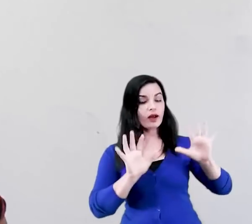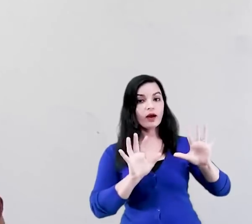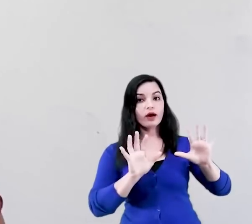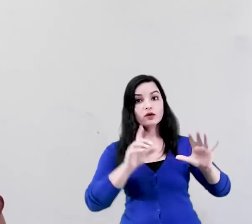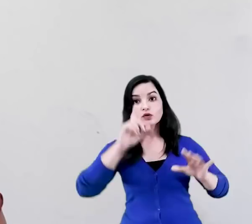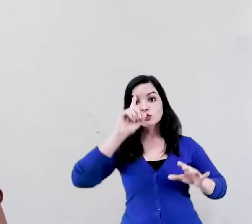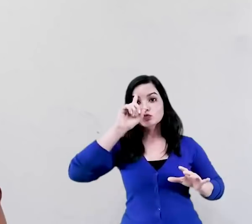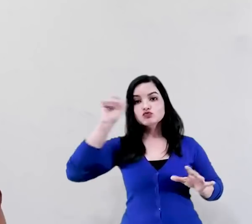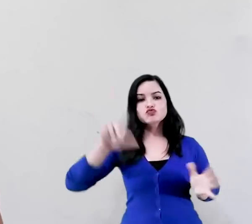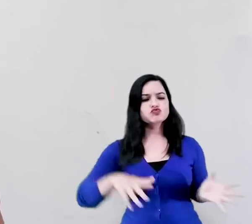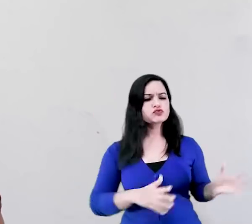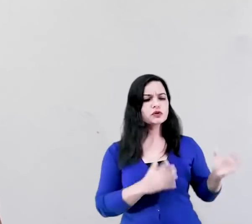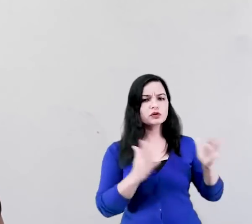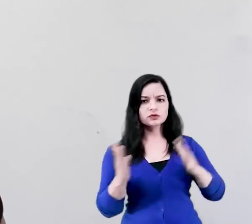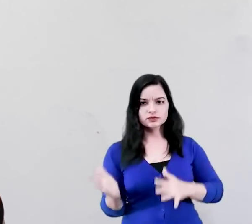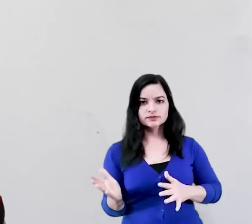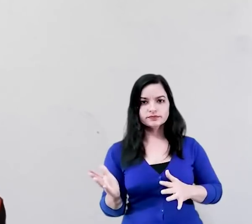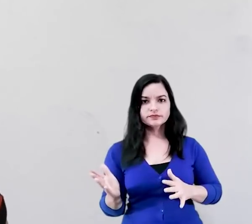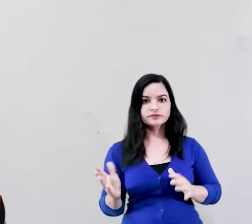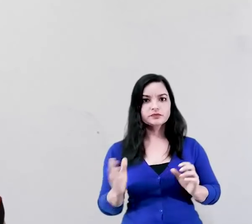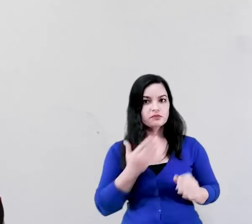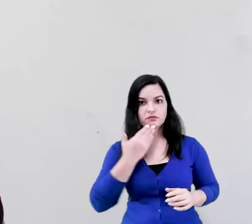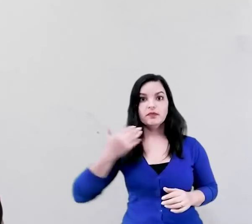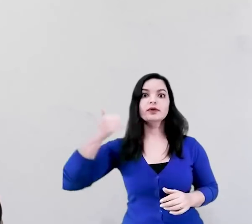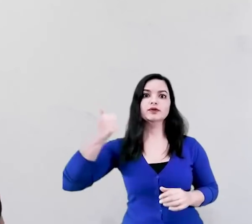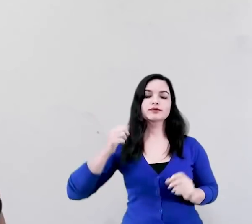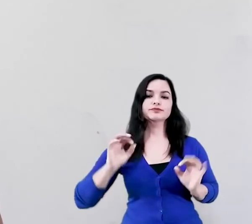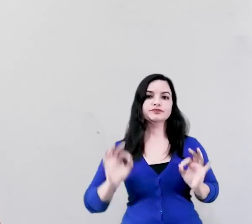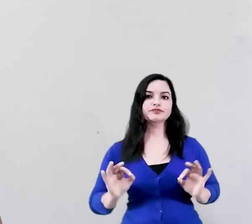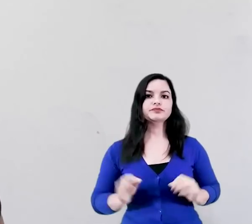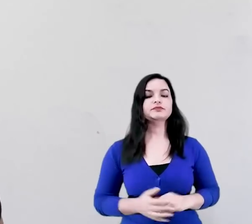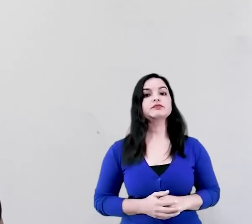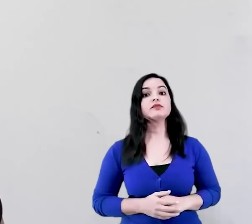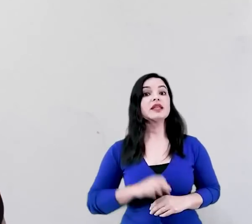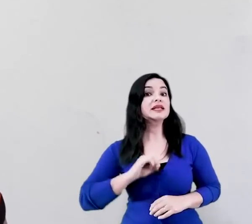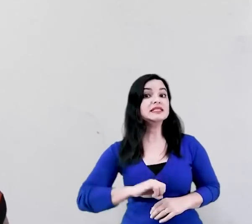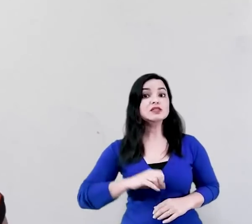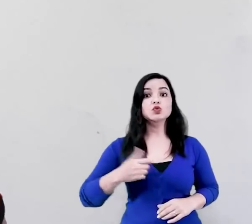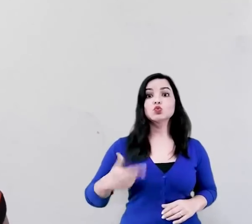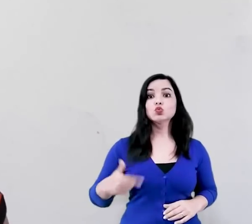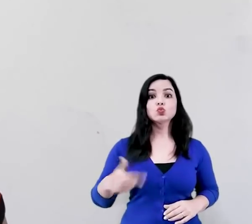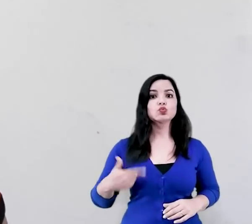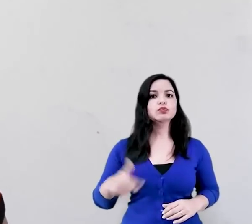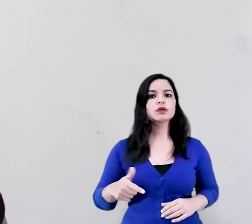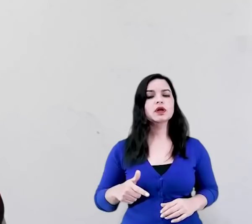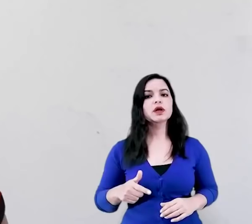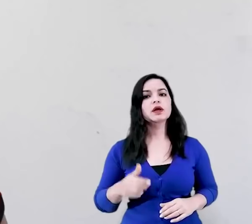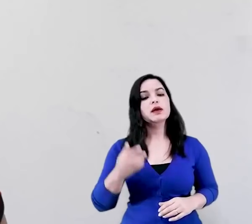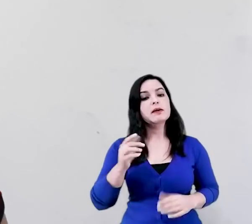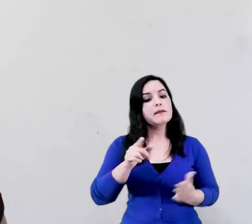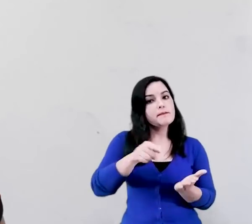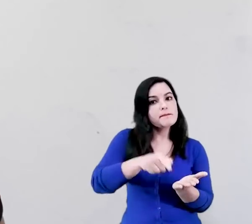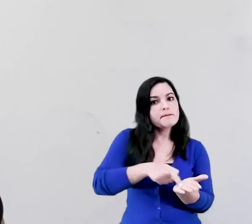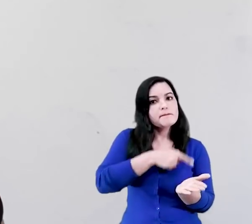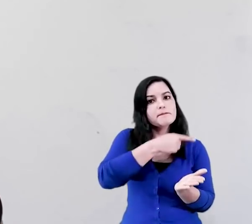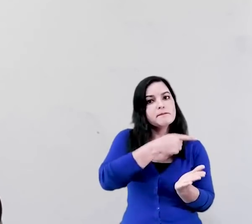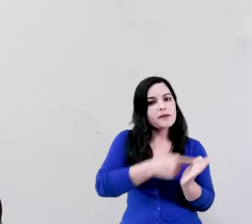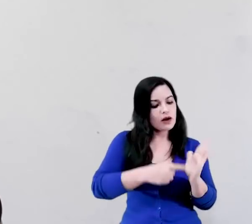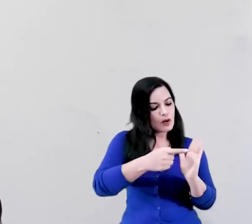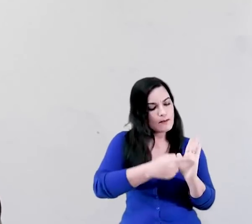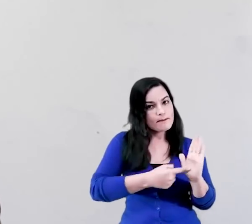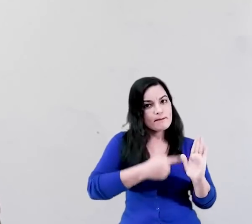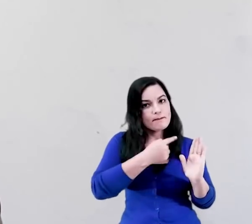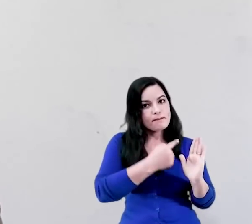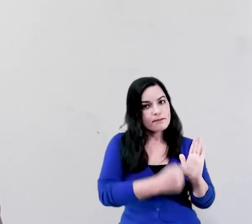for possível isso o dia todo, melhor ainda. Caso contrário, faça uma marcação onde você